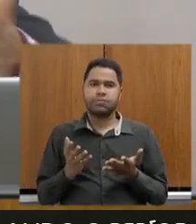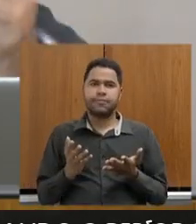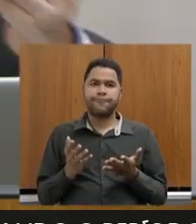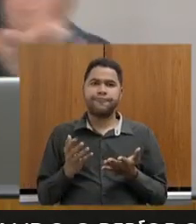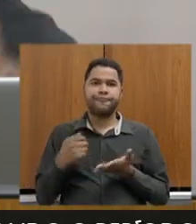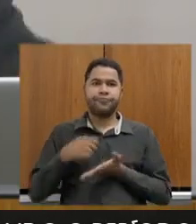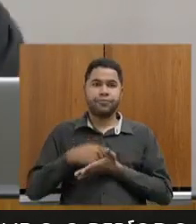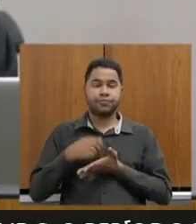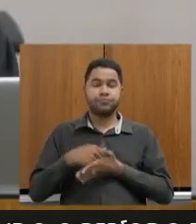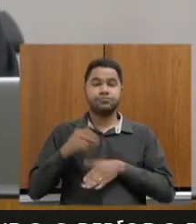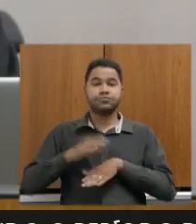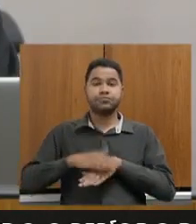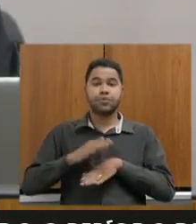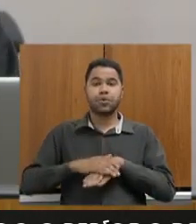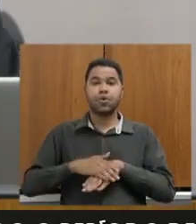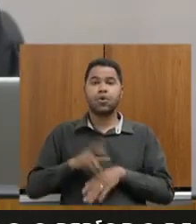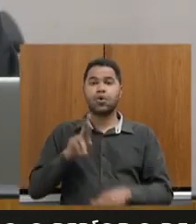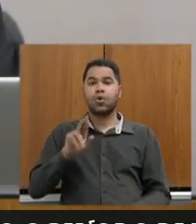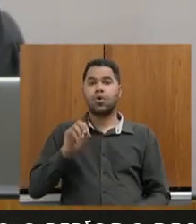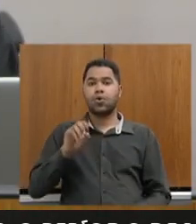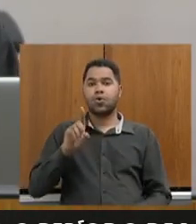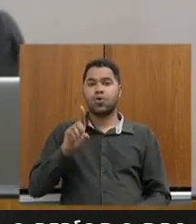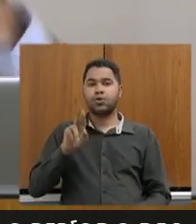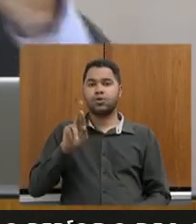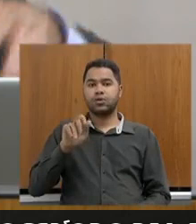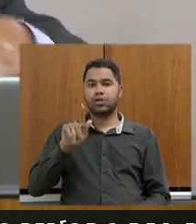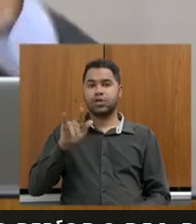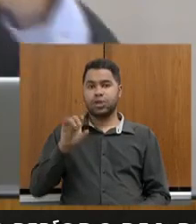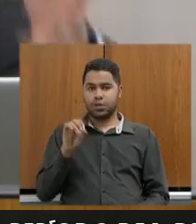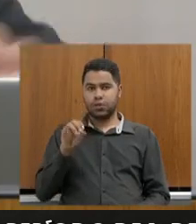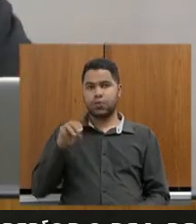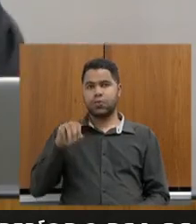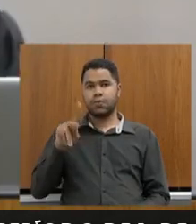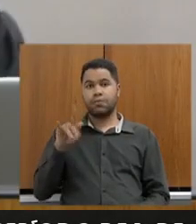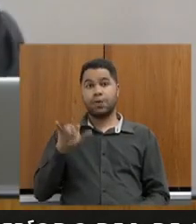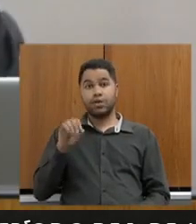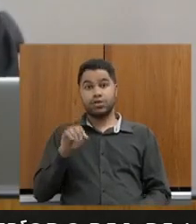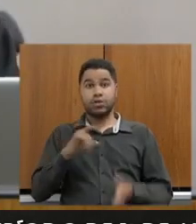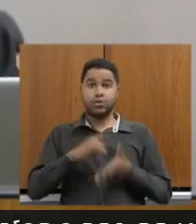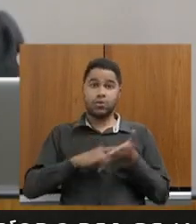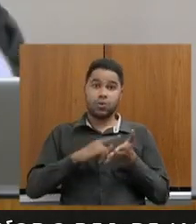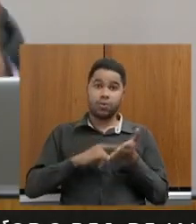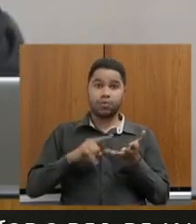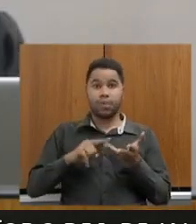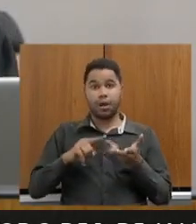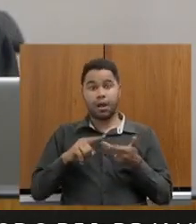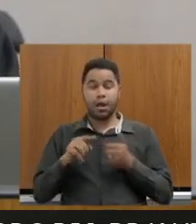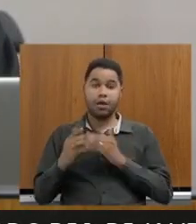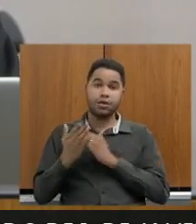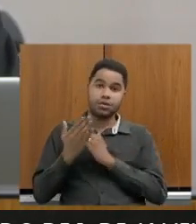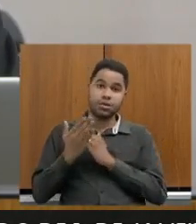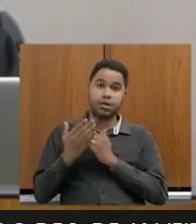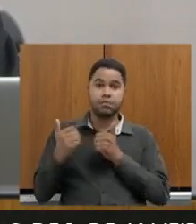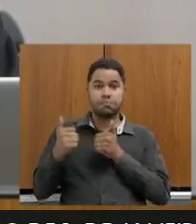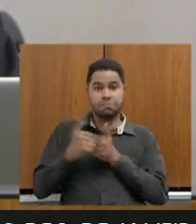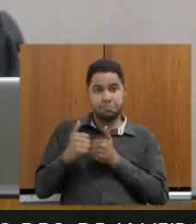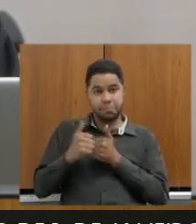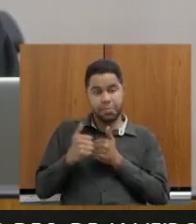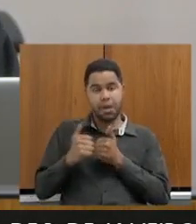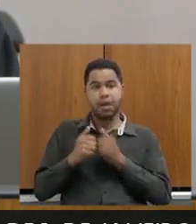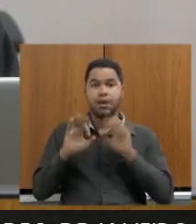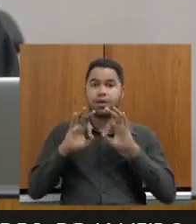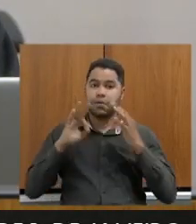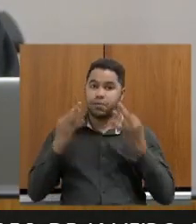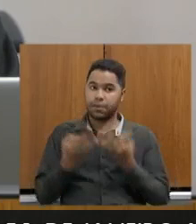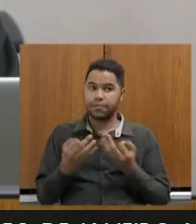cobranças do próprio Rodrigo Machado ele tem agilizado lá documentação é uma assistência mais próxima a